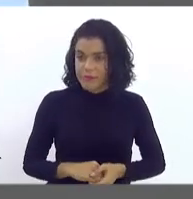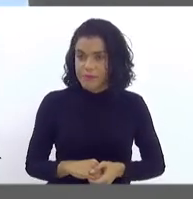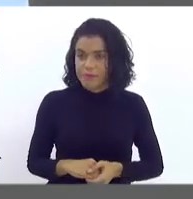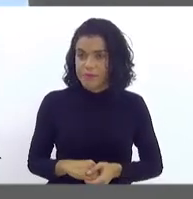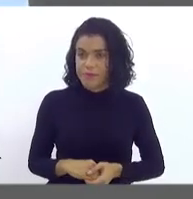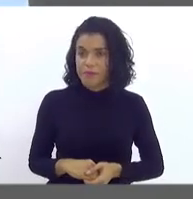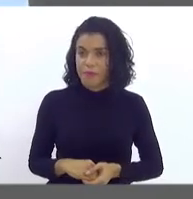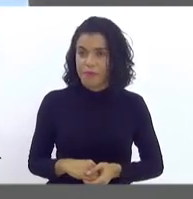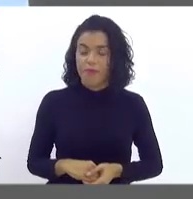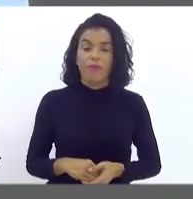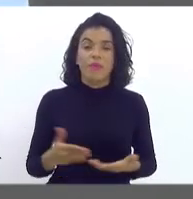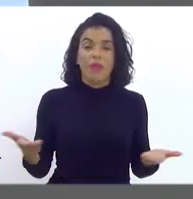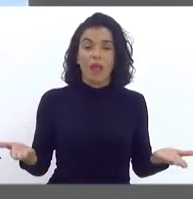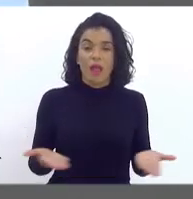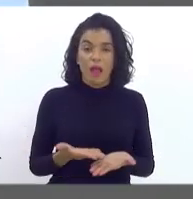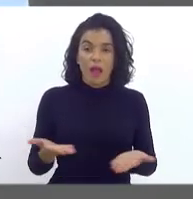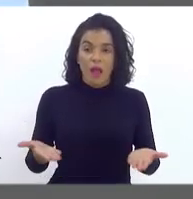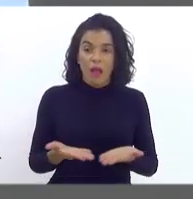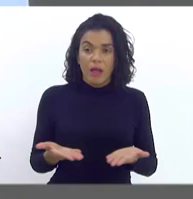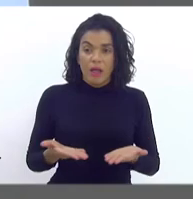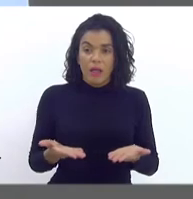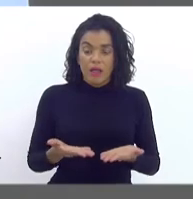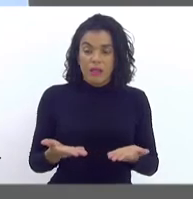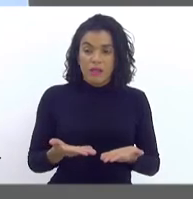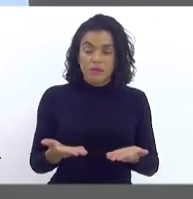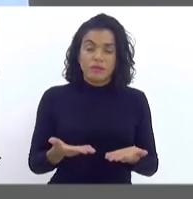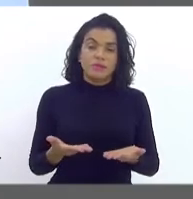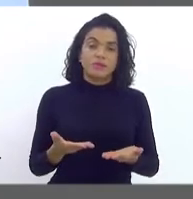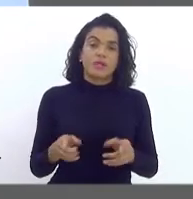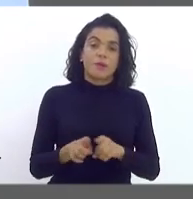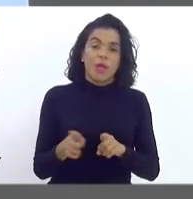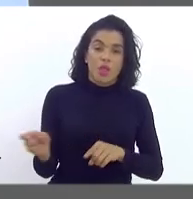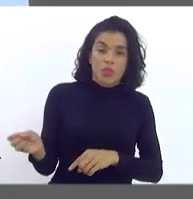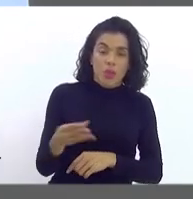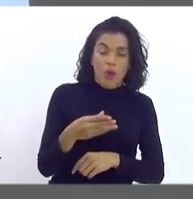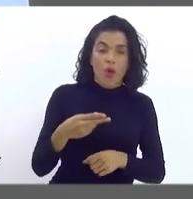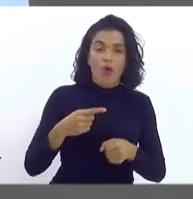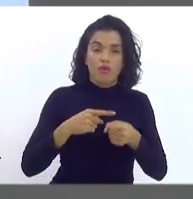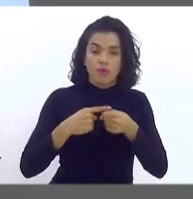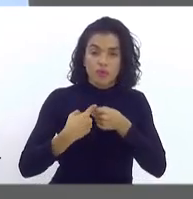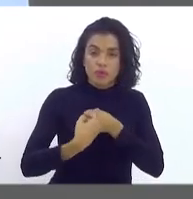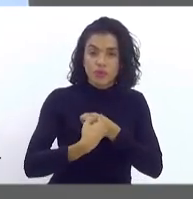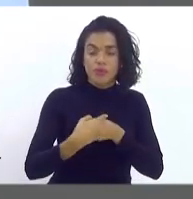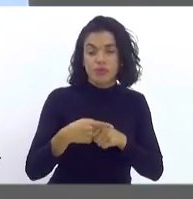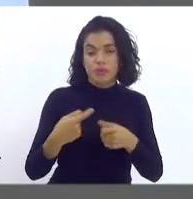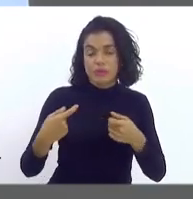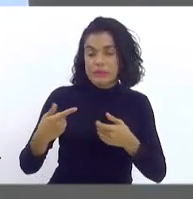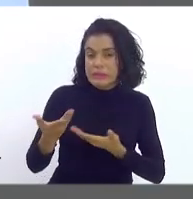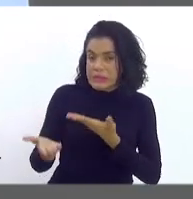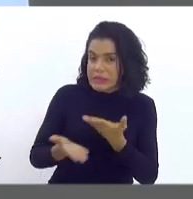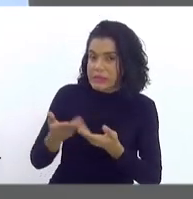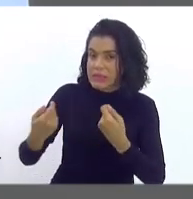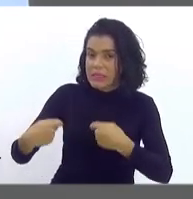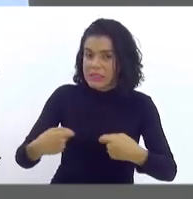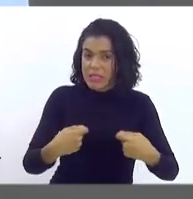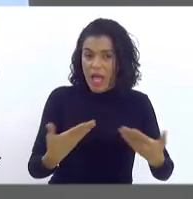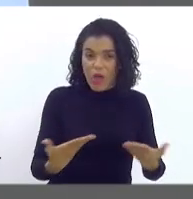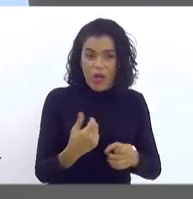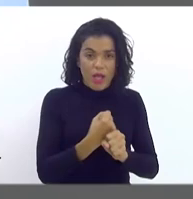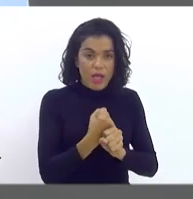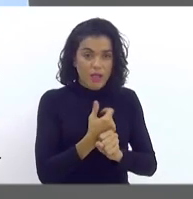Bom, atualmente, para novos municípios e atender a demanda dos clientes, nós temos, no ano de